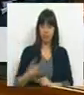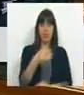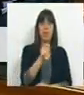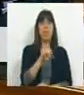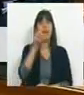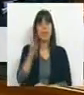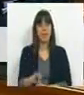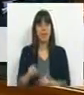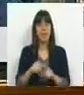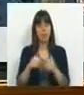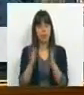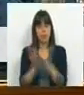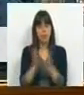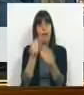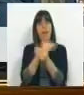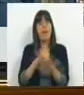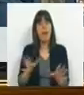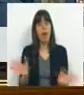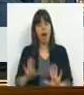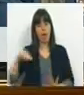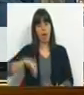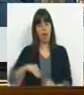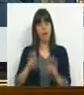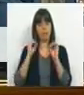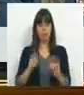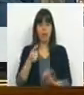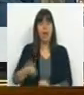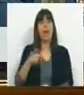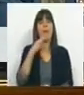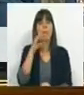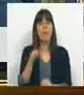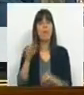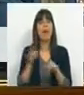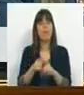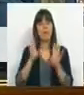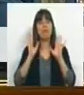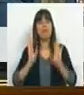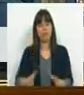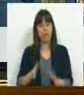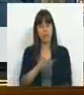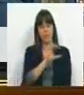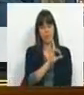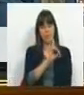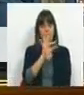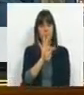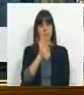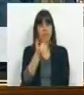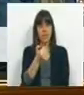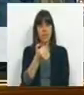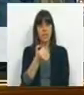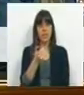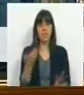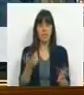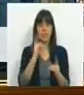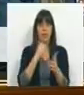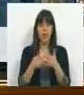PEC 3, o total de crianças que deixaram de receber o abono de família atinge já 645.